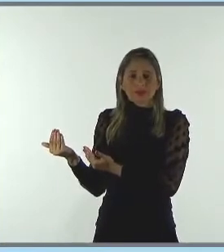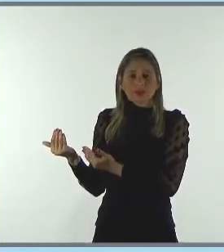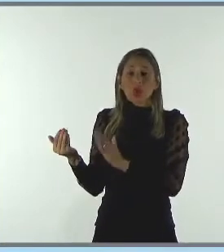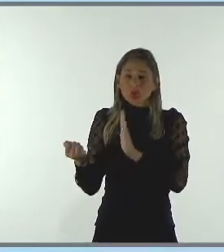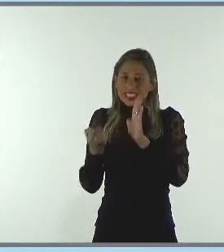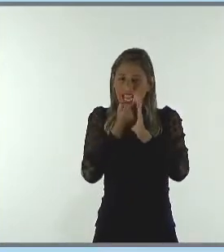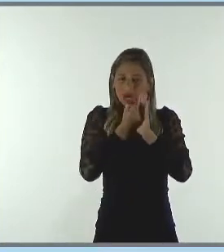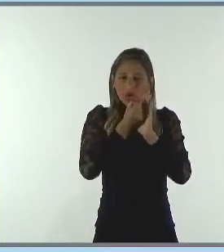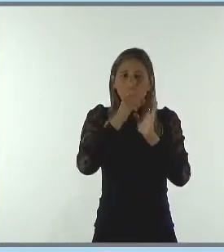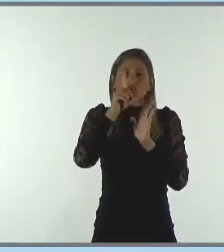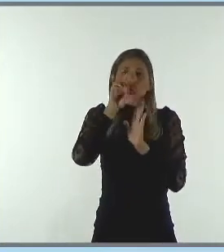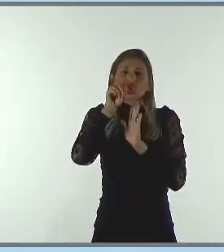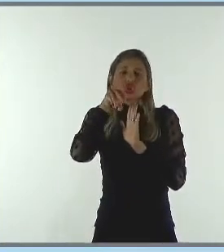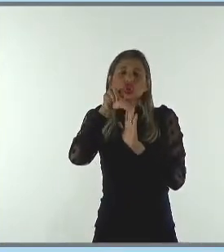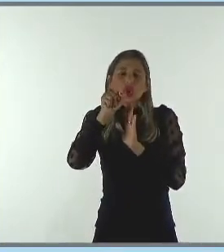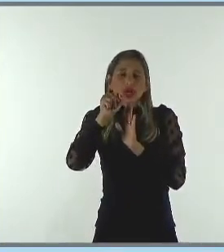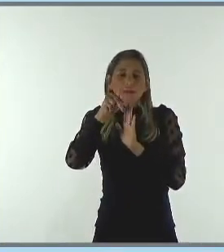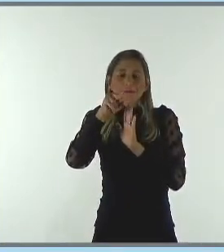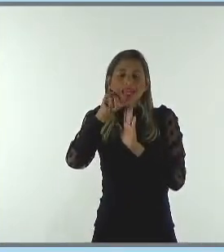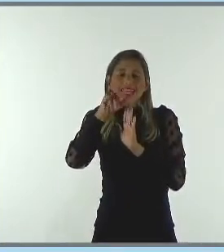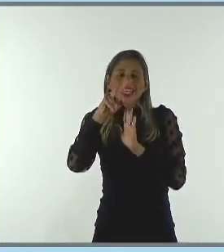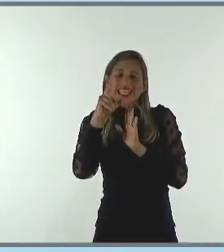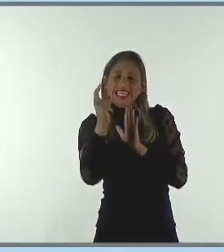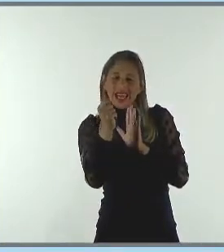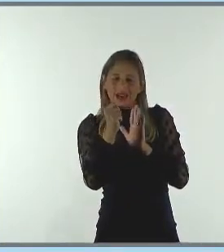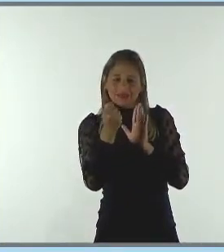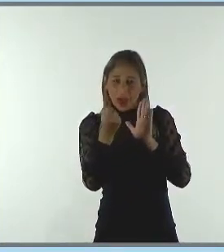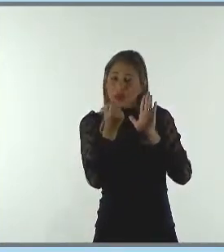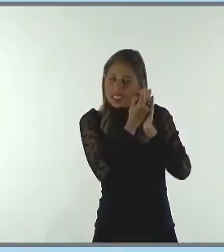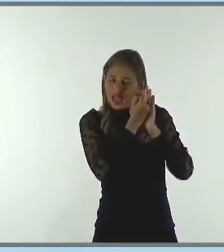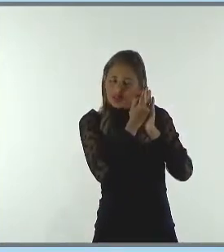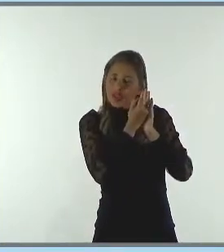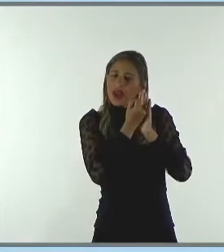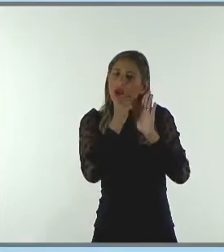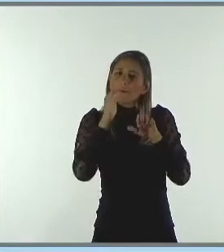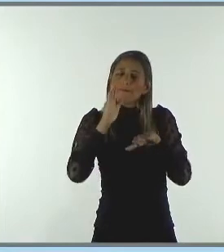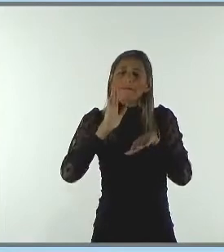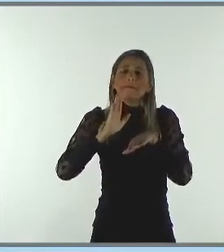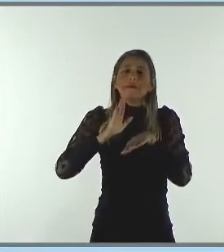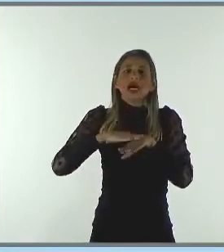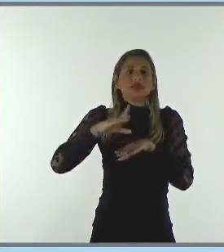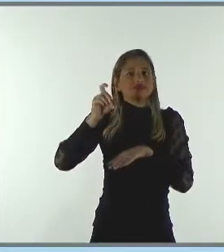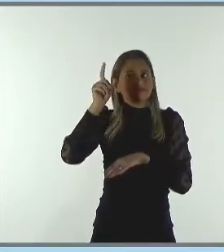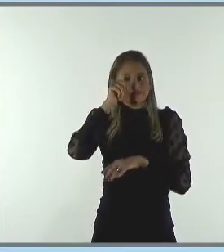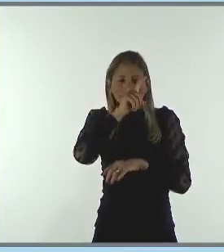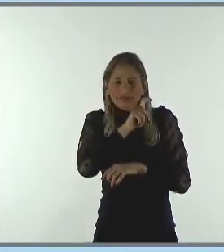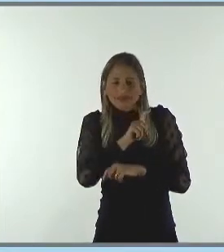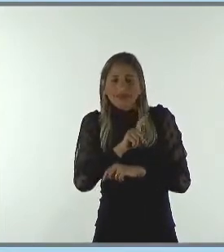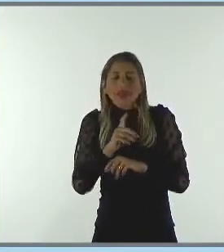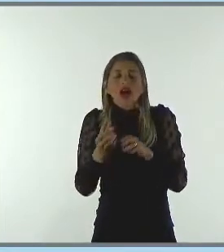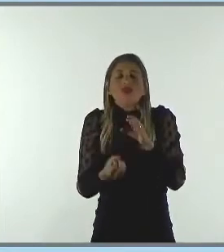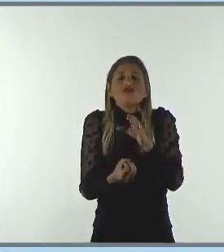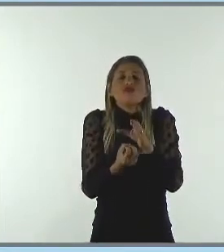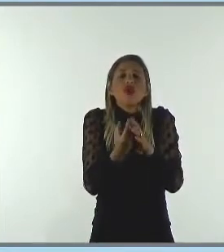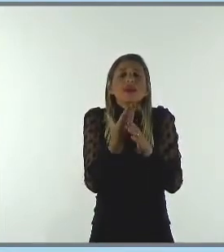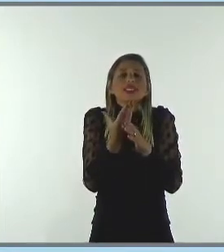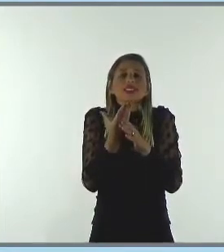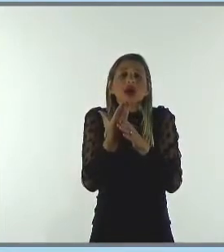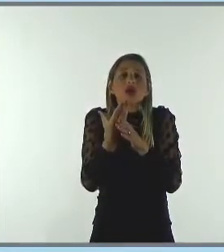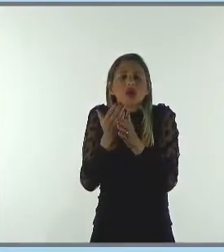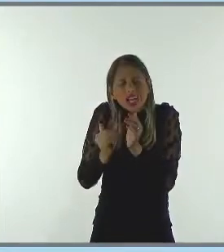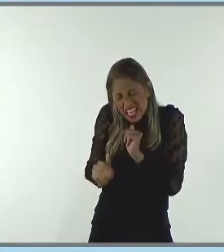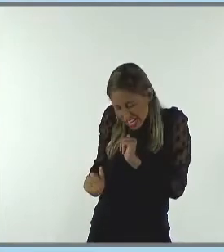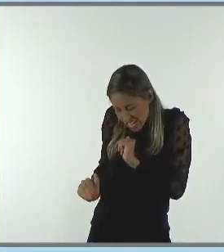Peninha, né? O selo Peninha é um desdobramento para uma área que a MASA sempre considerou como crucial, que é o da formação dos leitores